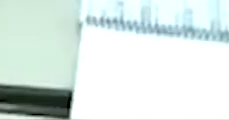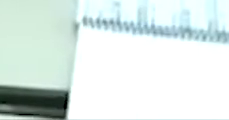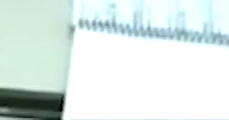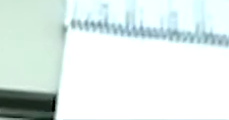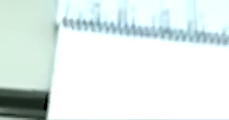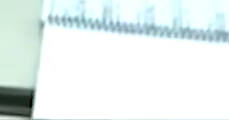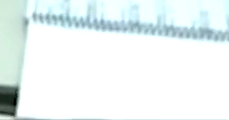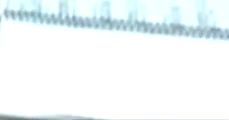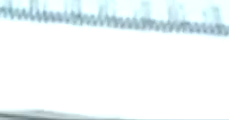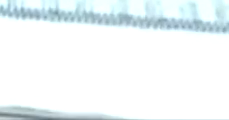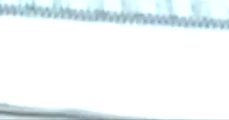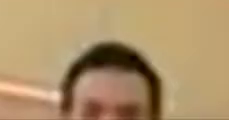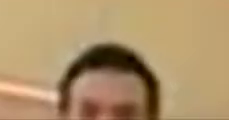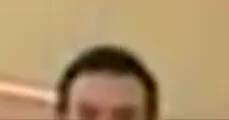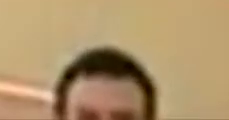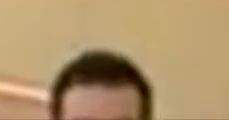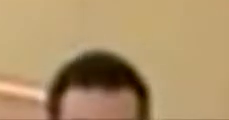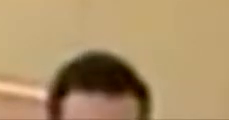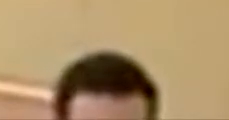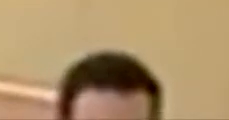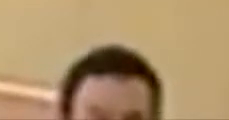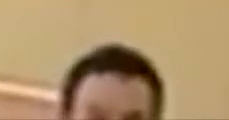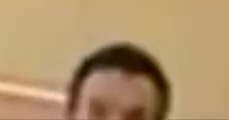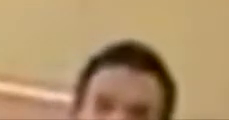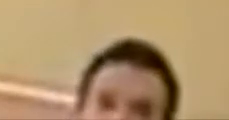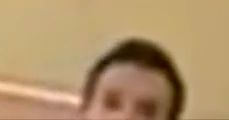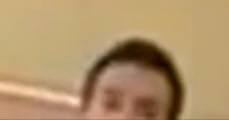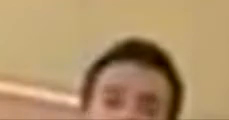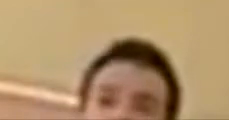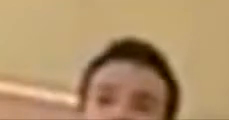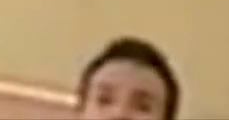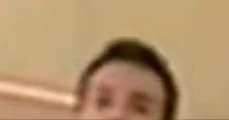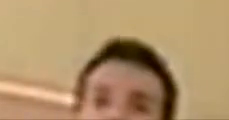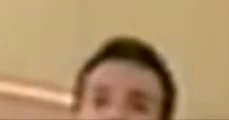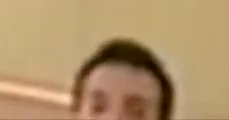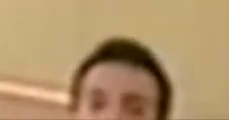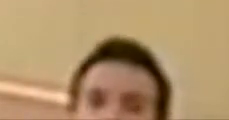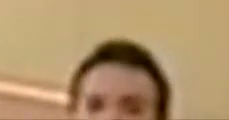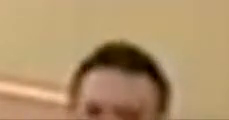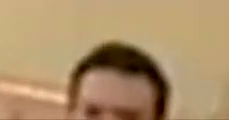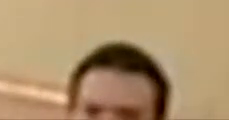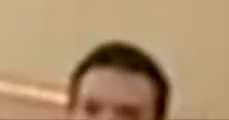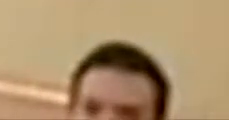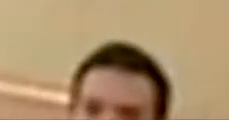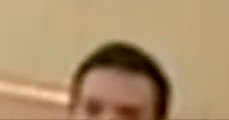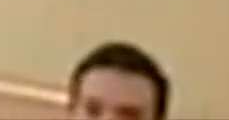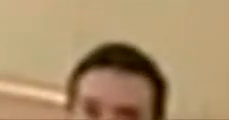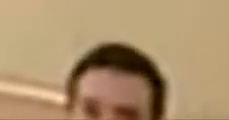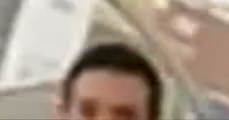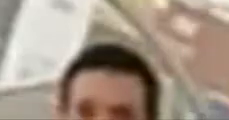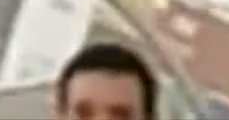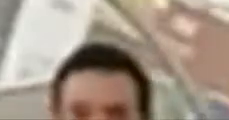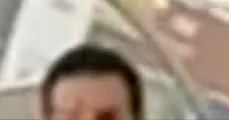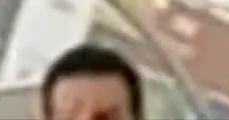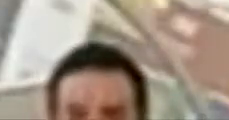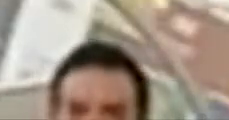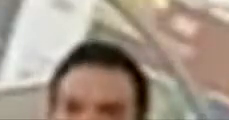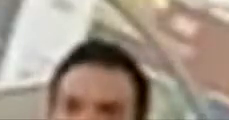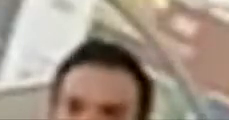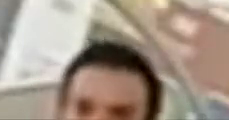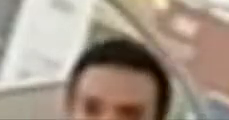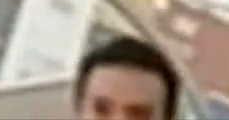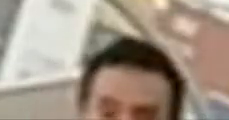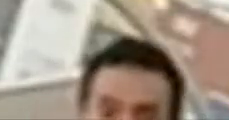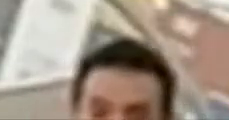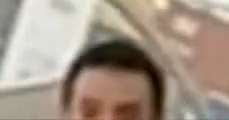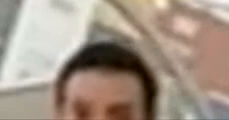do sigilo dos doadores. O meu voto foi no sentido de dar transparência a todo o caminho da doação, a todo o caminho do dinheiro.